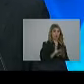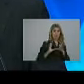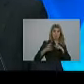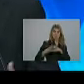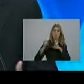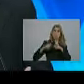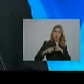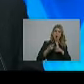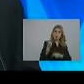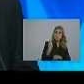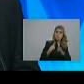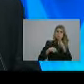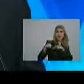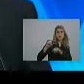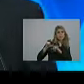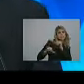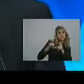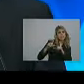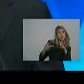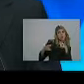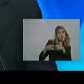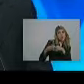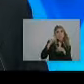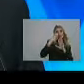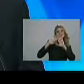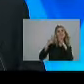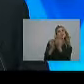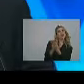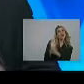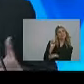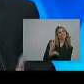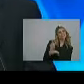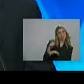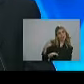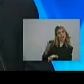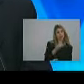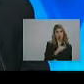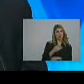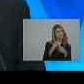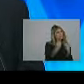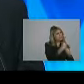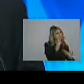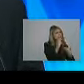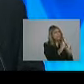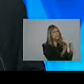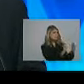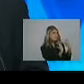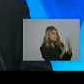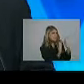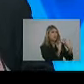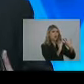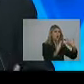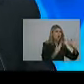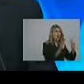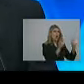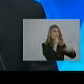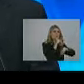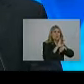ser, sim, transformada em uma espécie de escola de governo, oferecendo a esses profissionais um